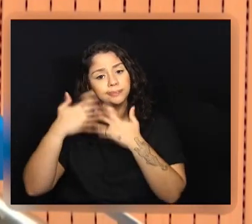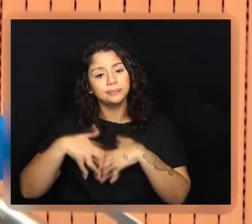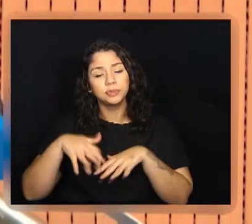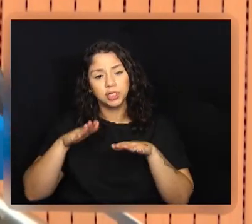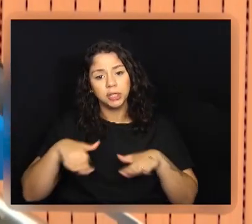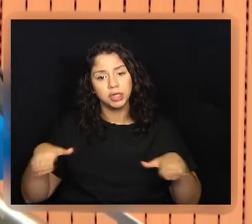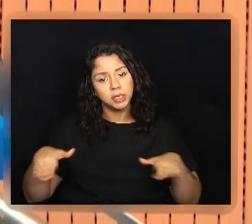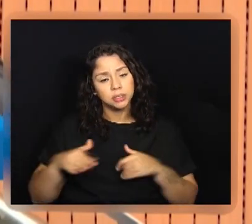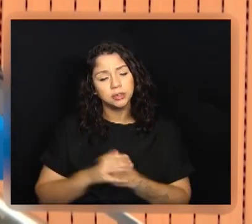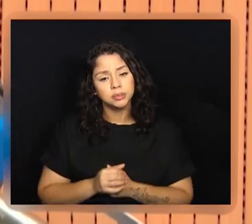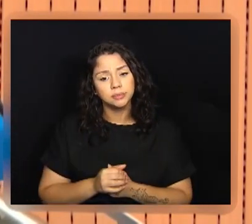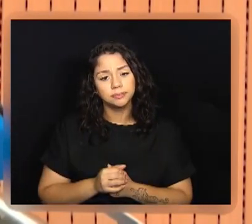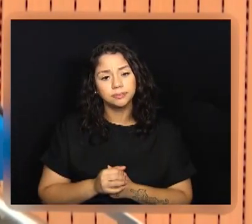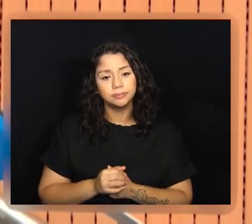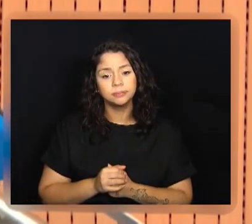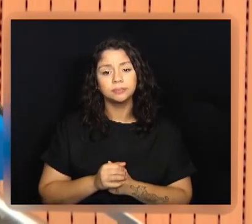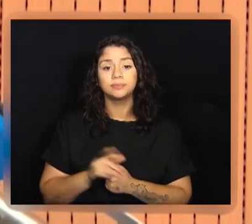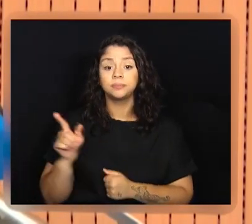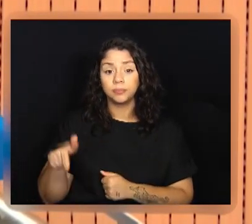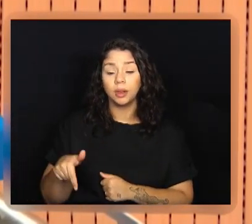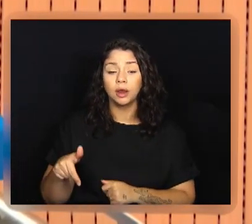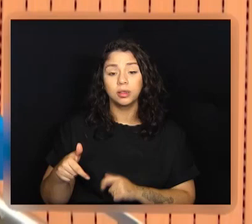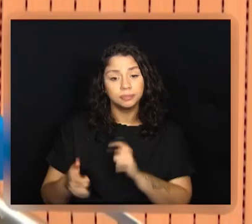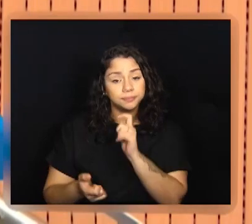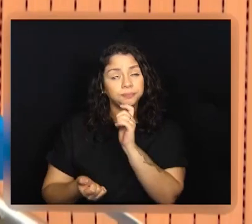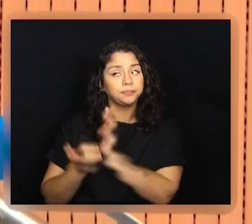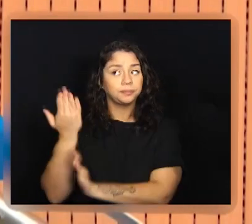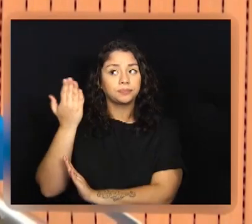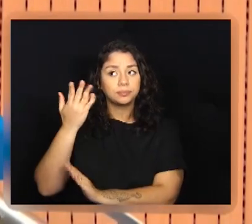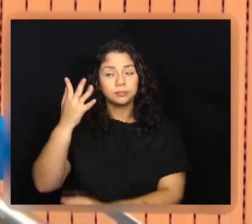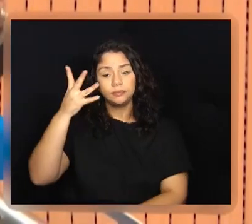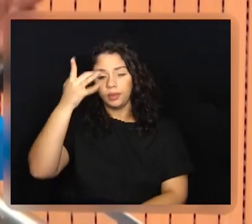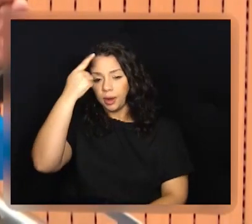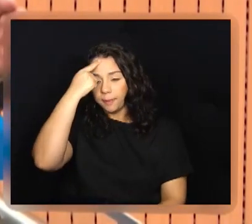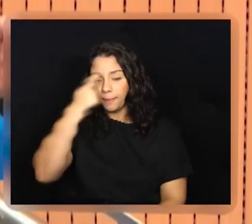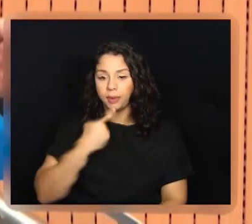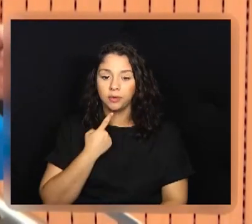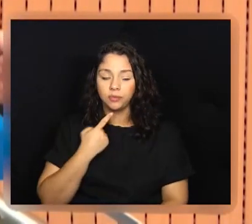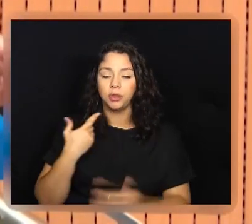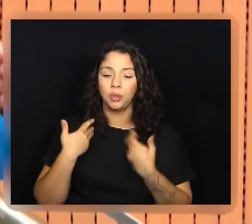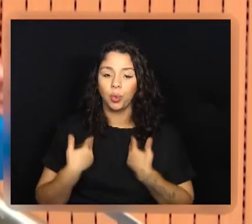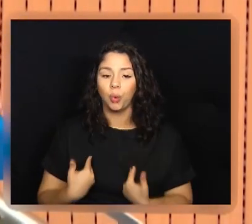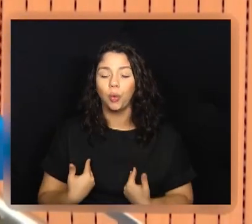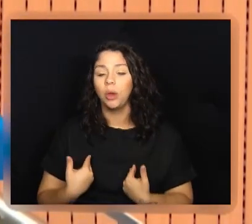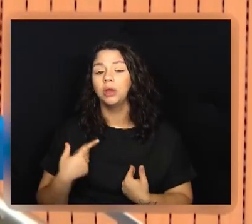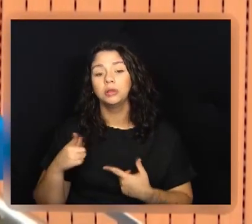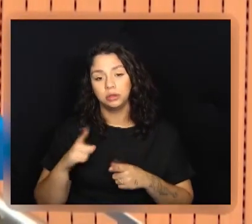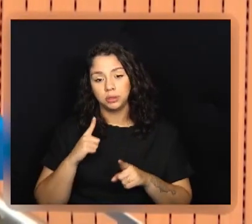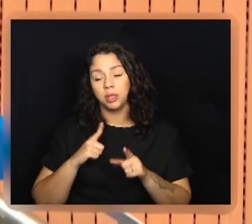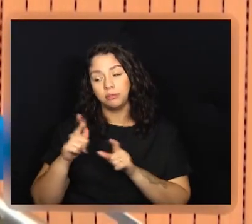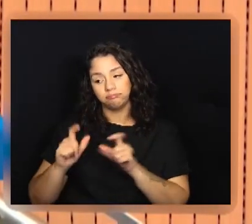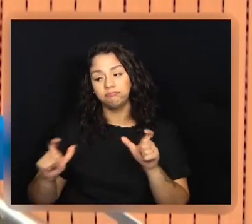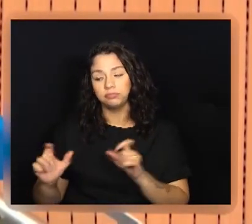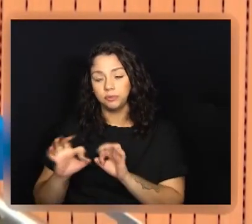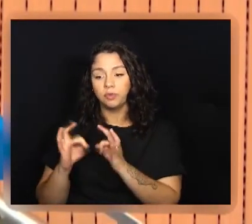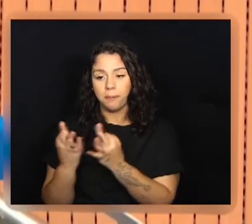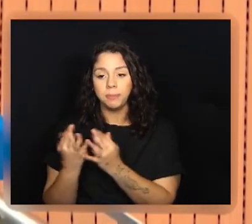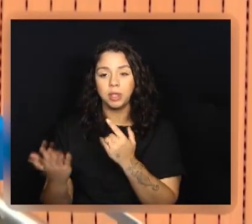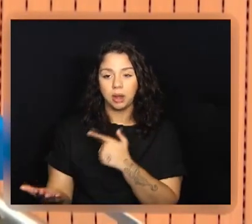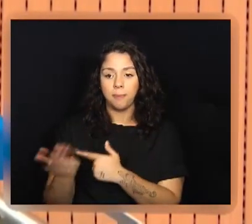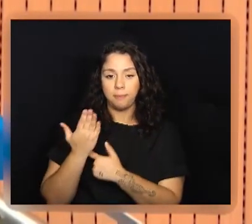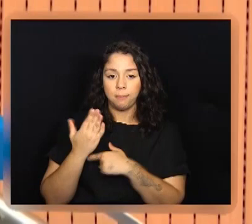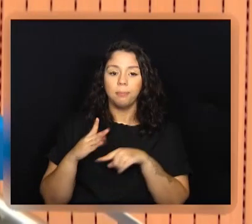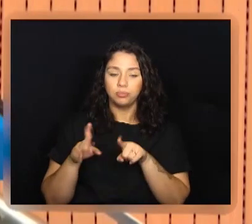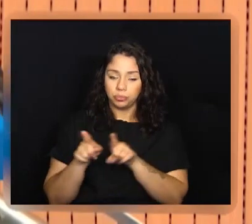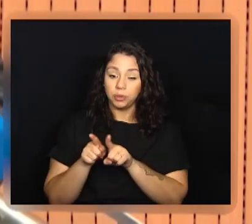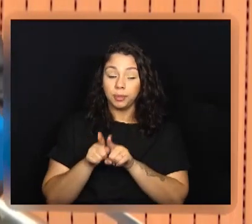criança. Que ela forma a sua personalidade, com a contribuição, evidentemente, da família, mas o